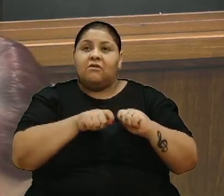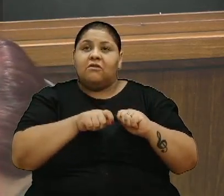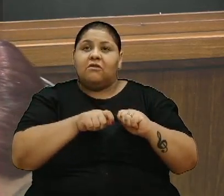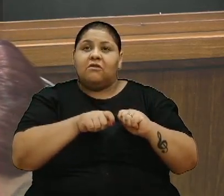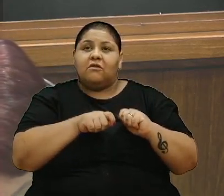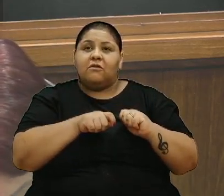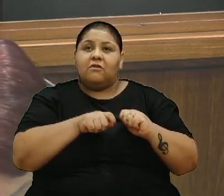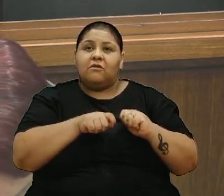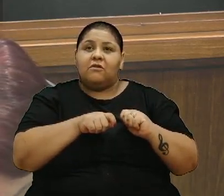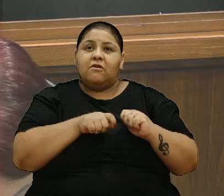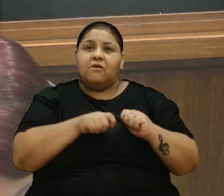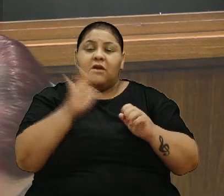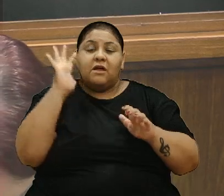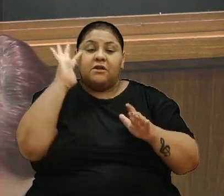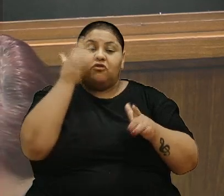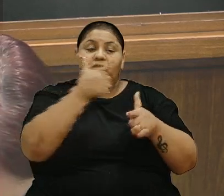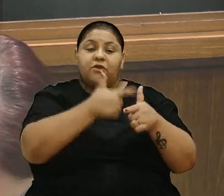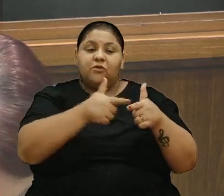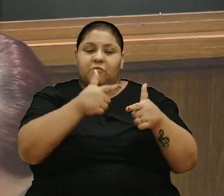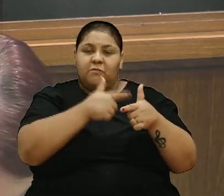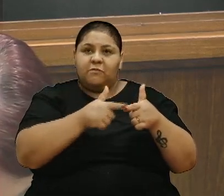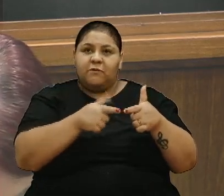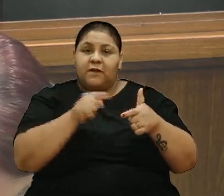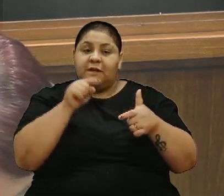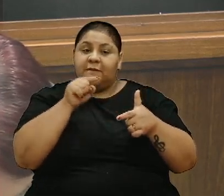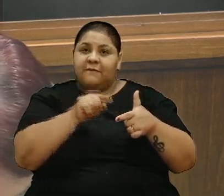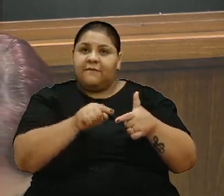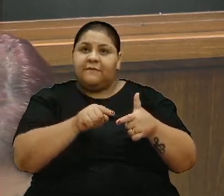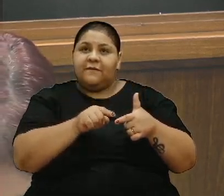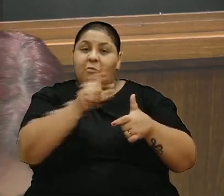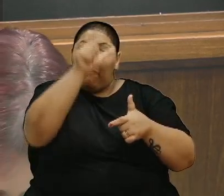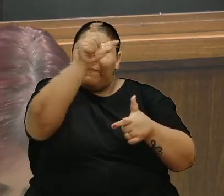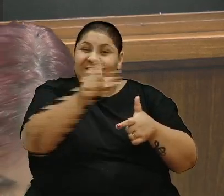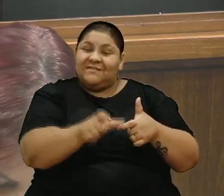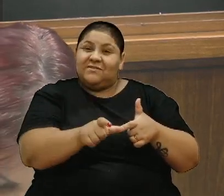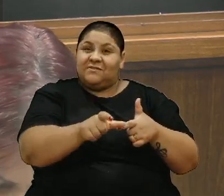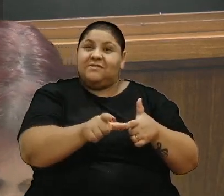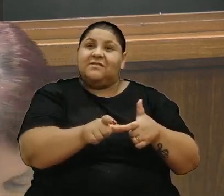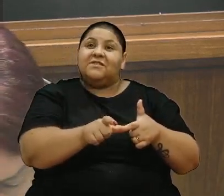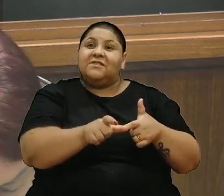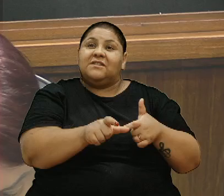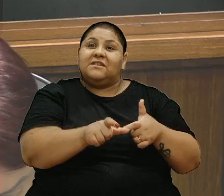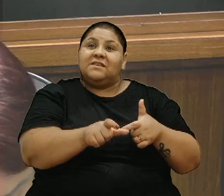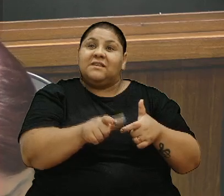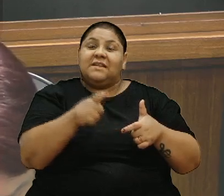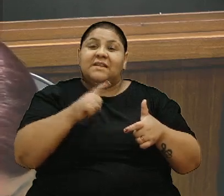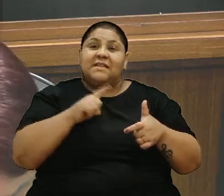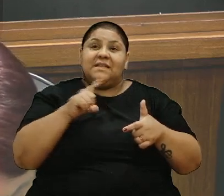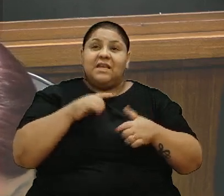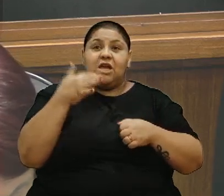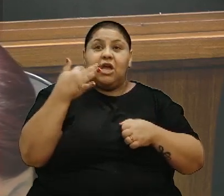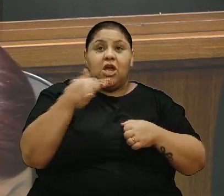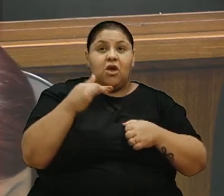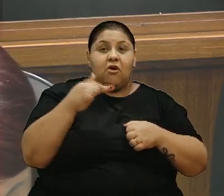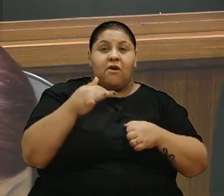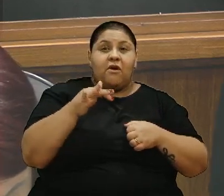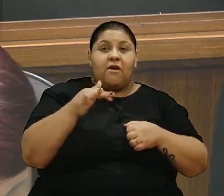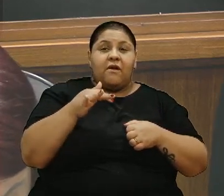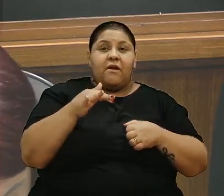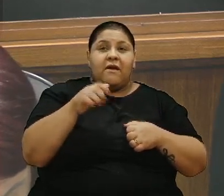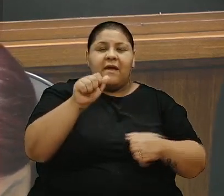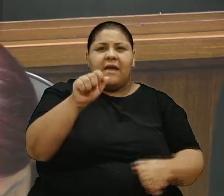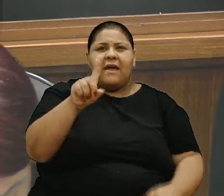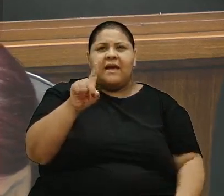o problema daquela pessoa. E é isso, é uma pessoa e é uma pessoa com uma doença. A adicção, para quem